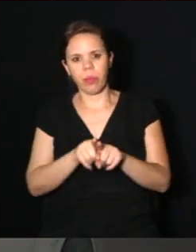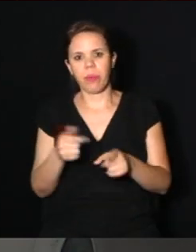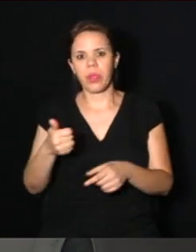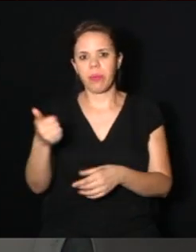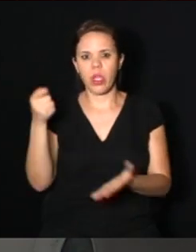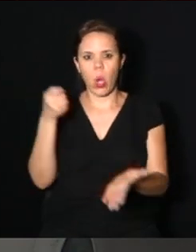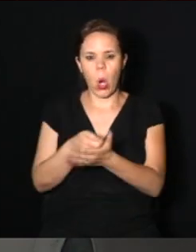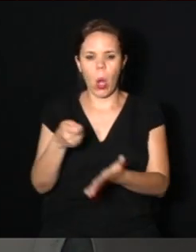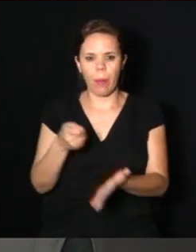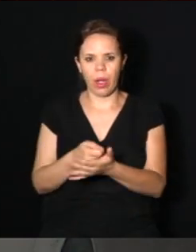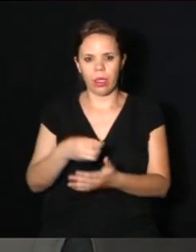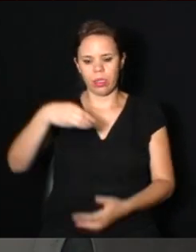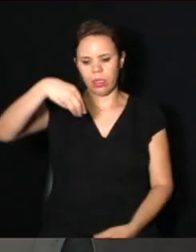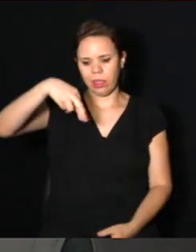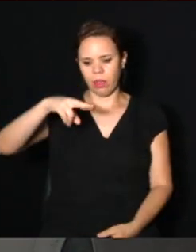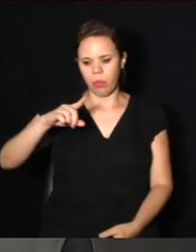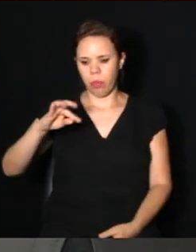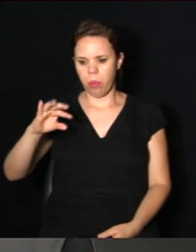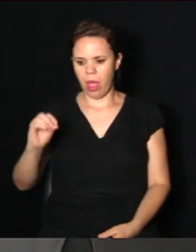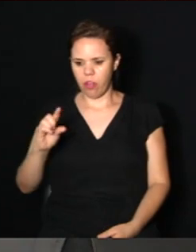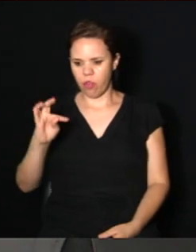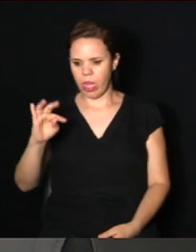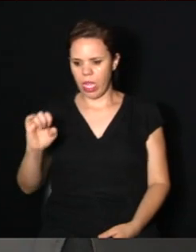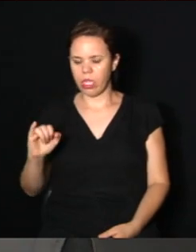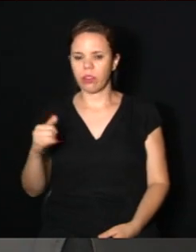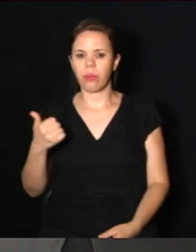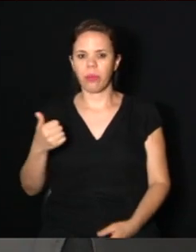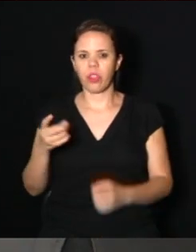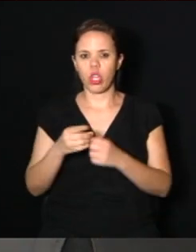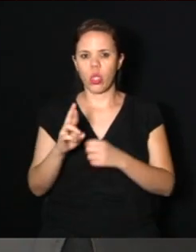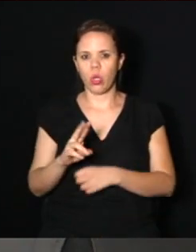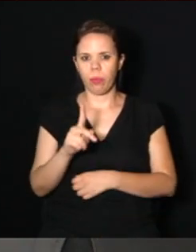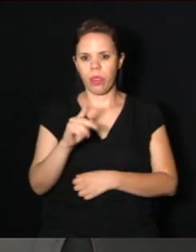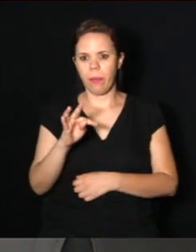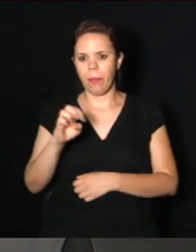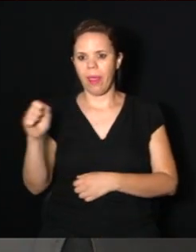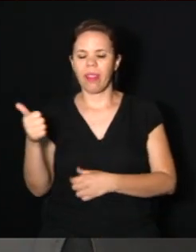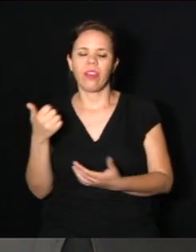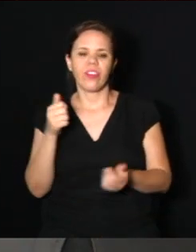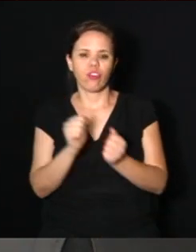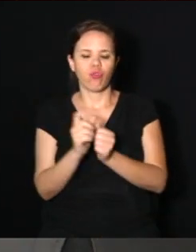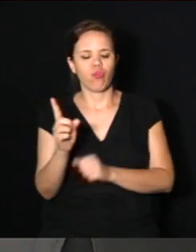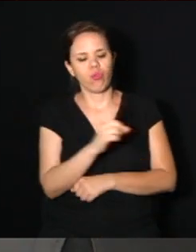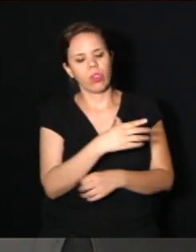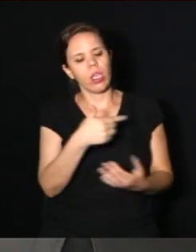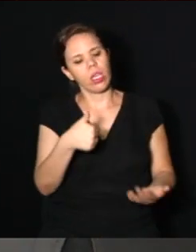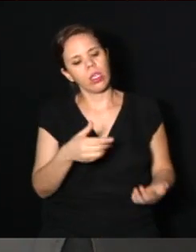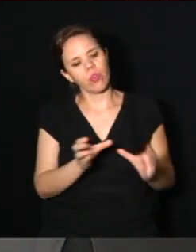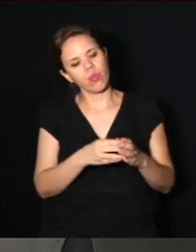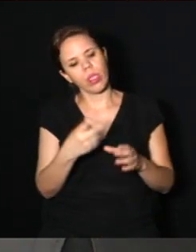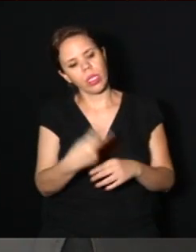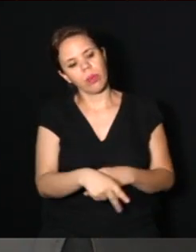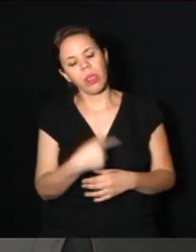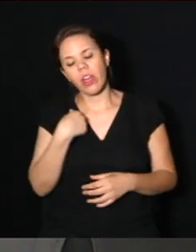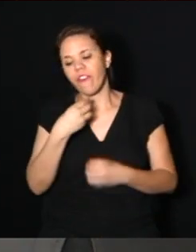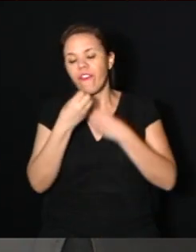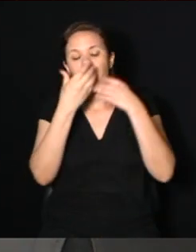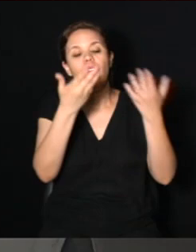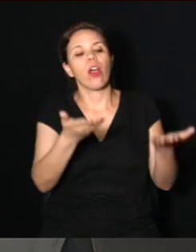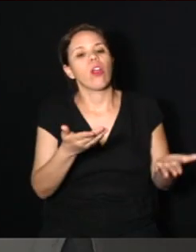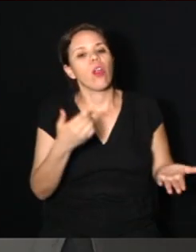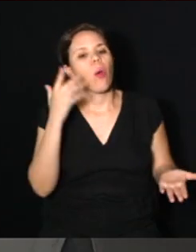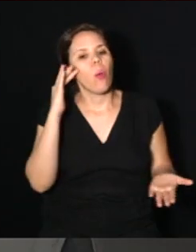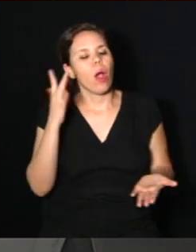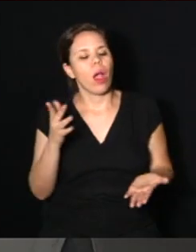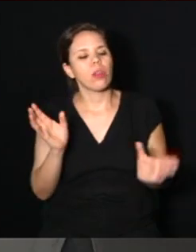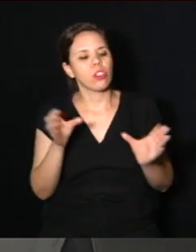primeiro, porque o doutor Pimenta veio aqui junto com a sua equipe e aqui ele falou. Eu acho que a